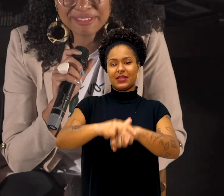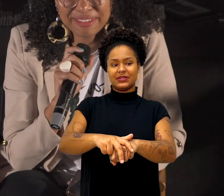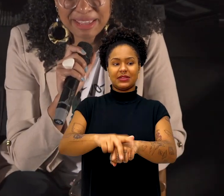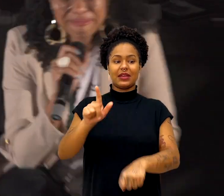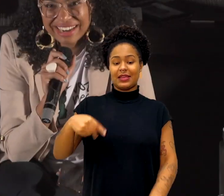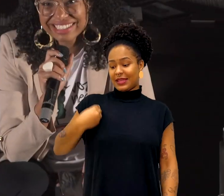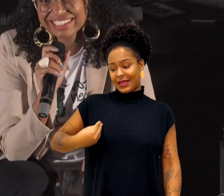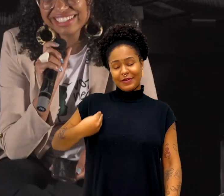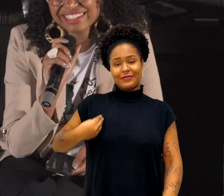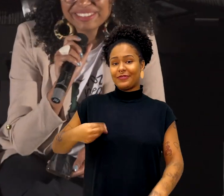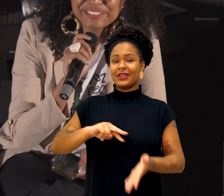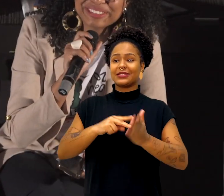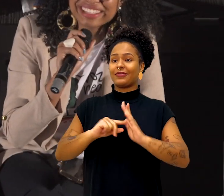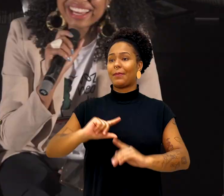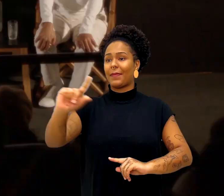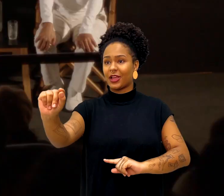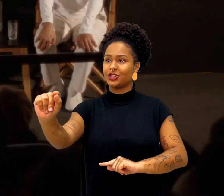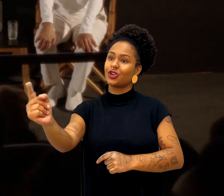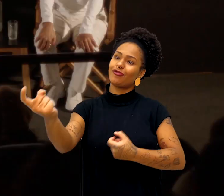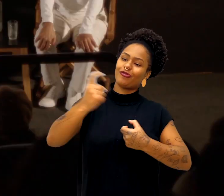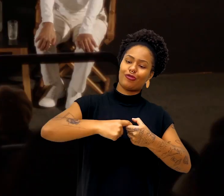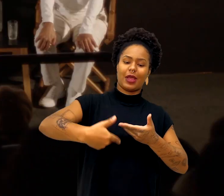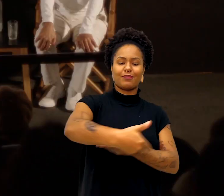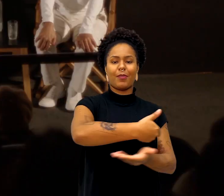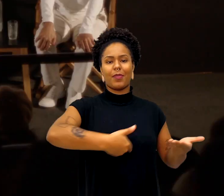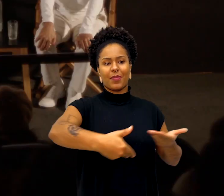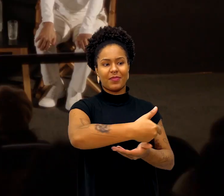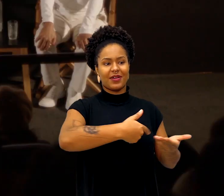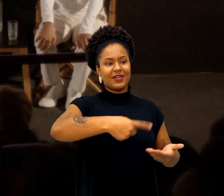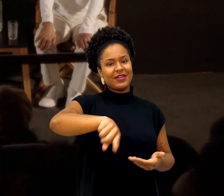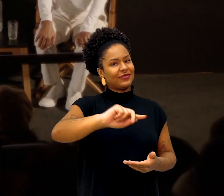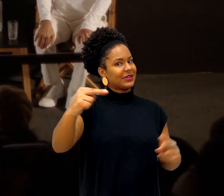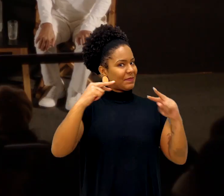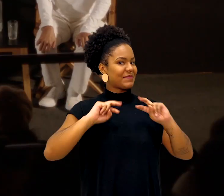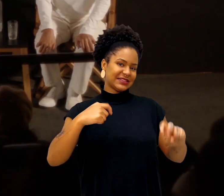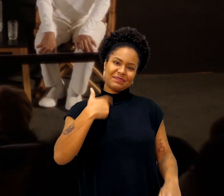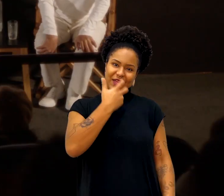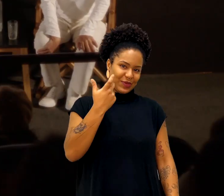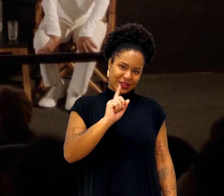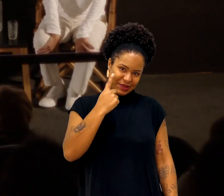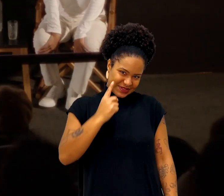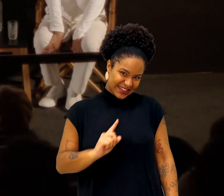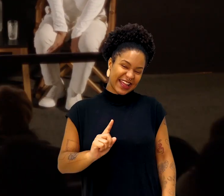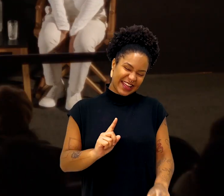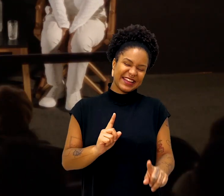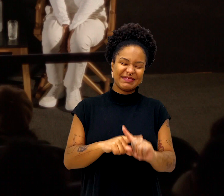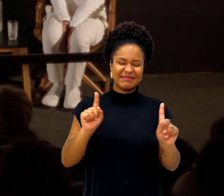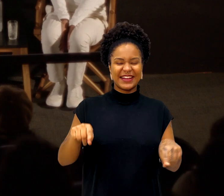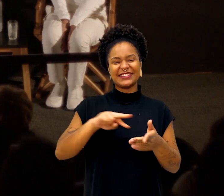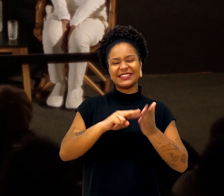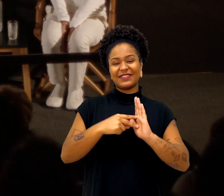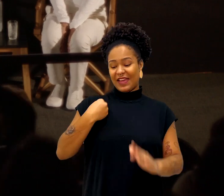é Viver é parte, voltar e reparte. Vocês conseguem ver que eu não sou cantora? Mas é isso, viver